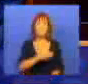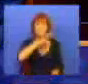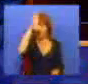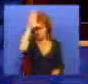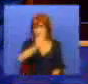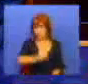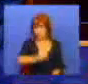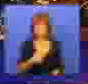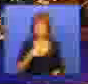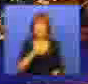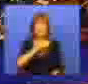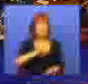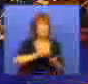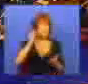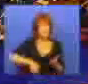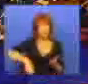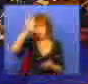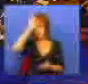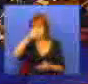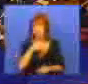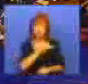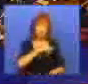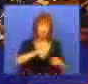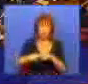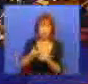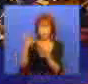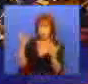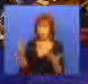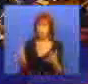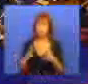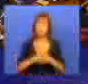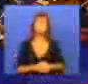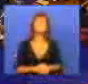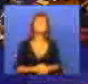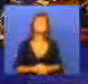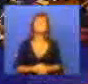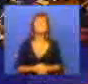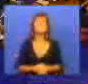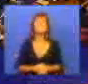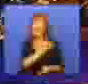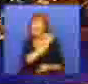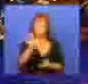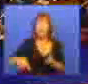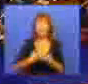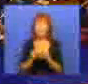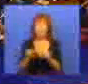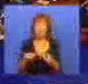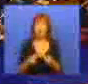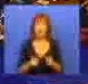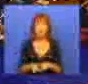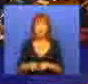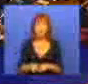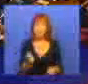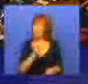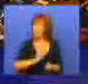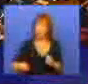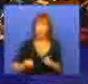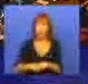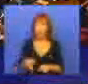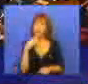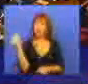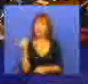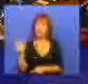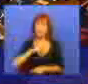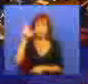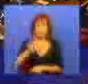Sr. Ministro, Sr. Secretário de Estado, Srs. Deputados, a vossa proposta de orçamento é contra a